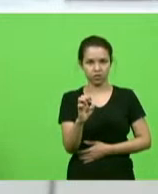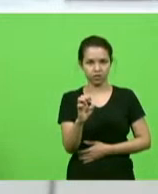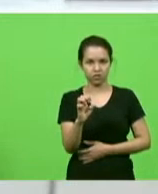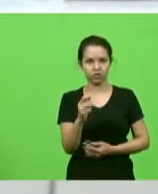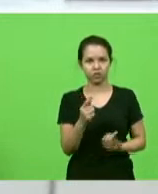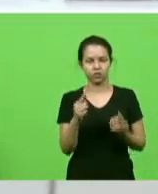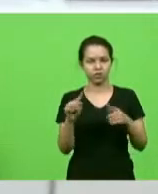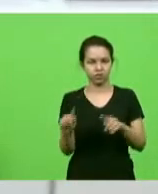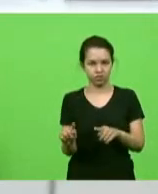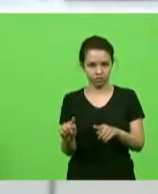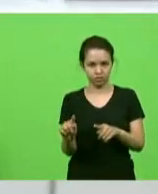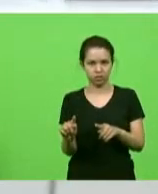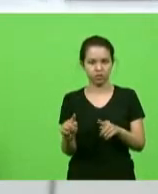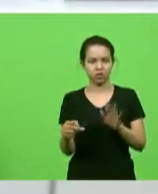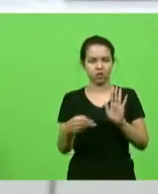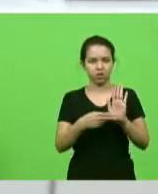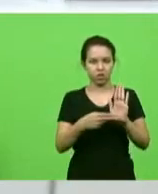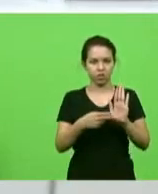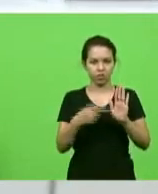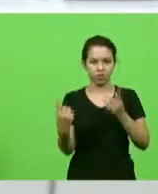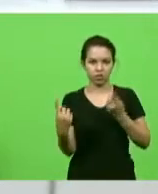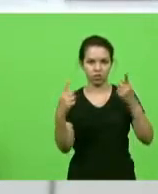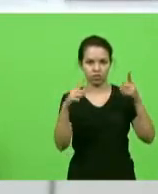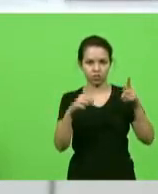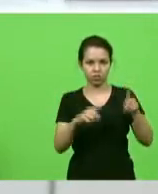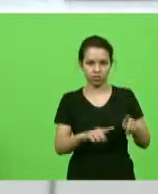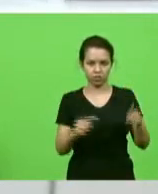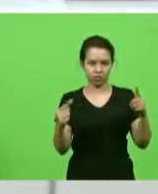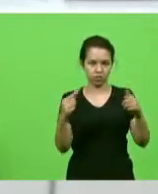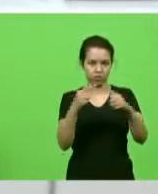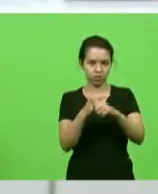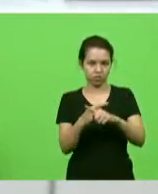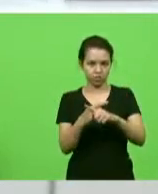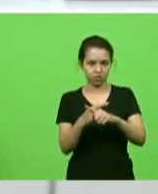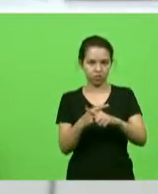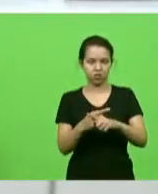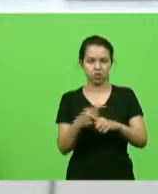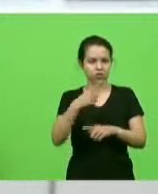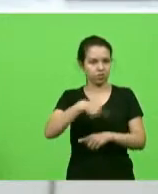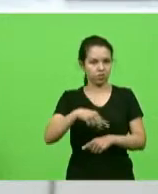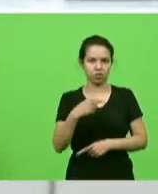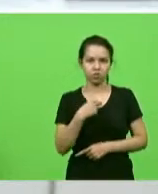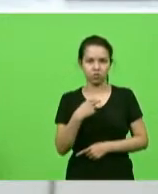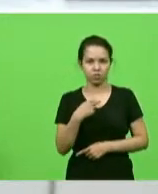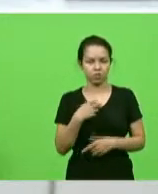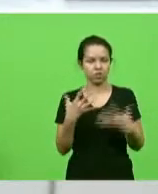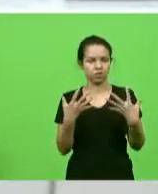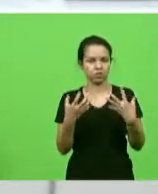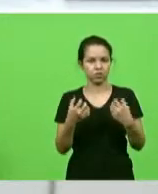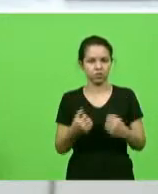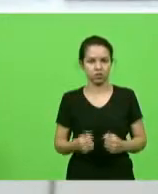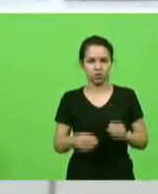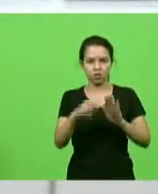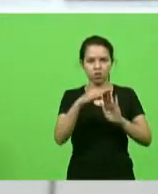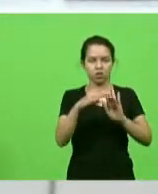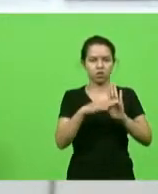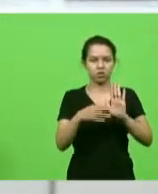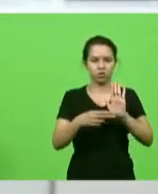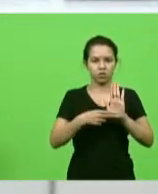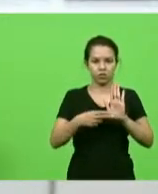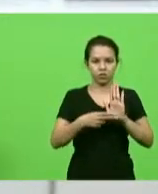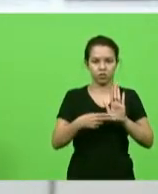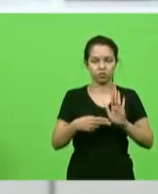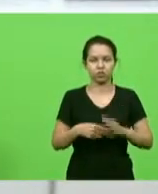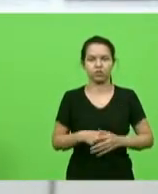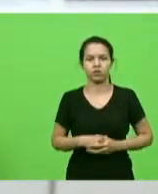contrariedade a norma e não podemos admitir que na ordem normativa uma Norma